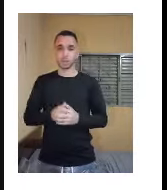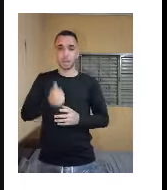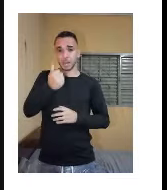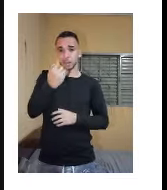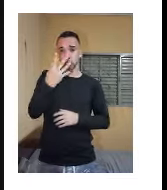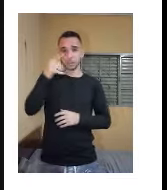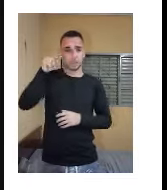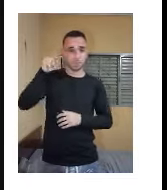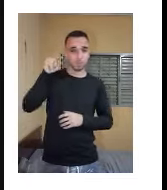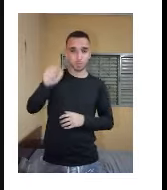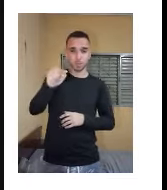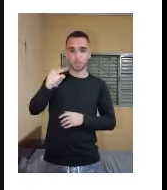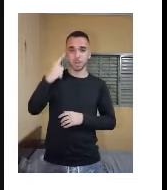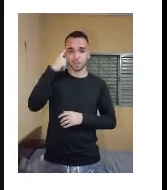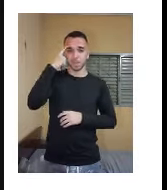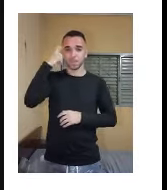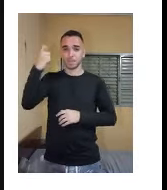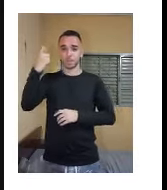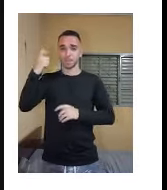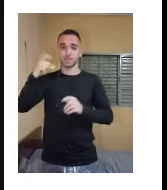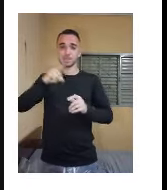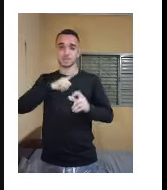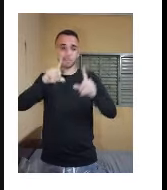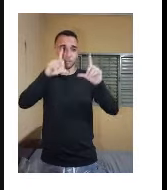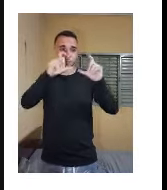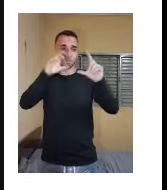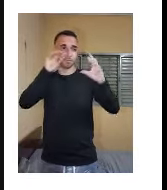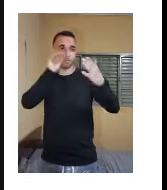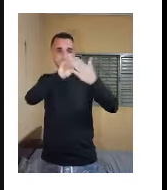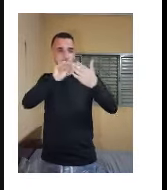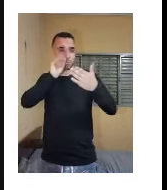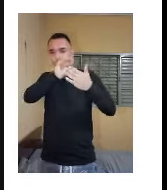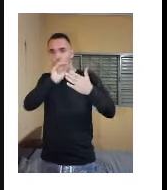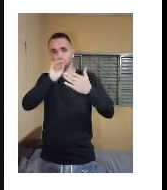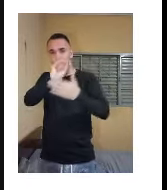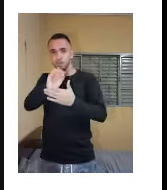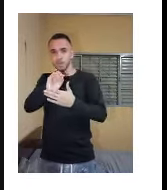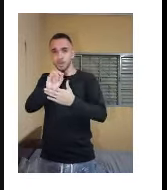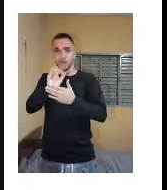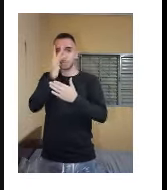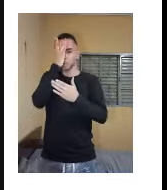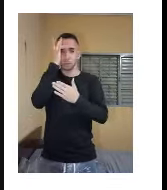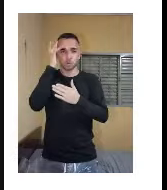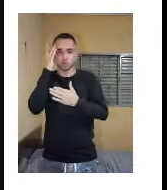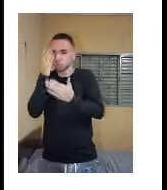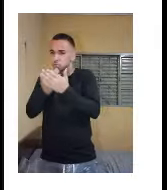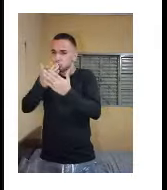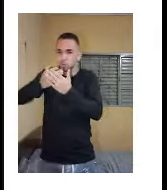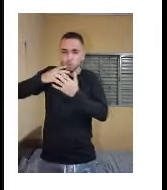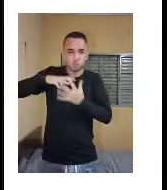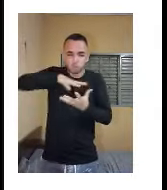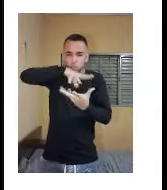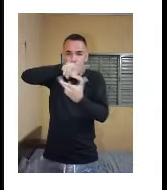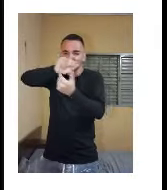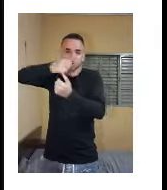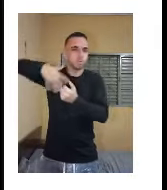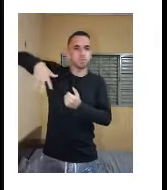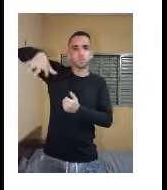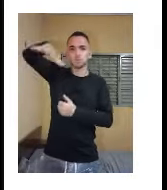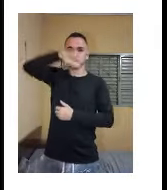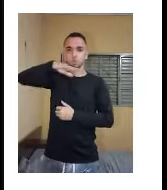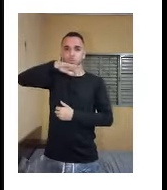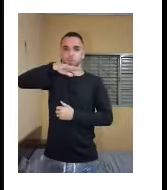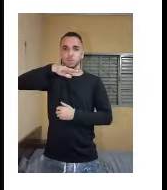expressivo, publicações científicas feitas por pesquisadores do mundo inteiro, diferentes